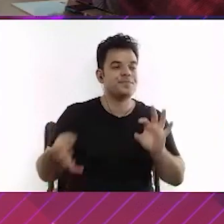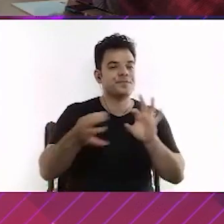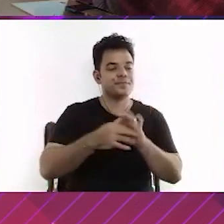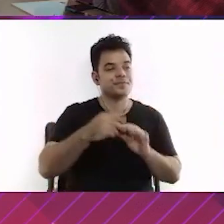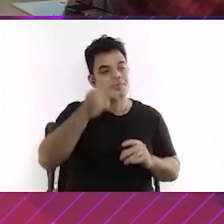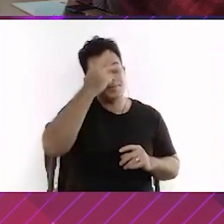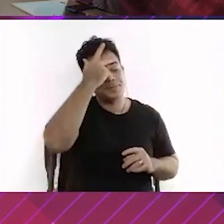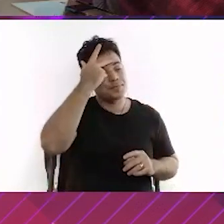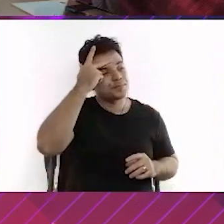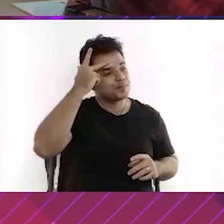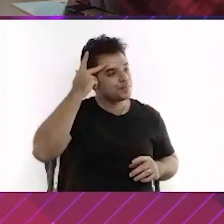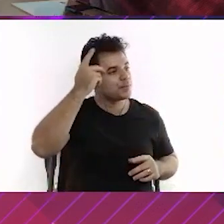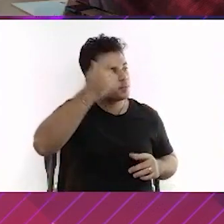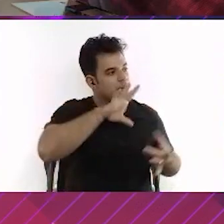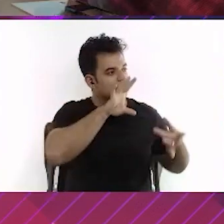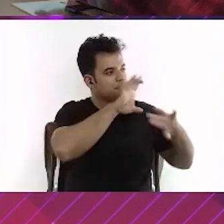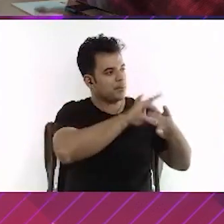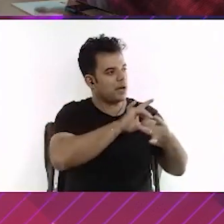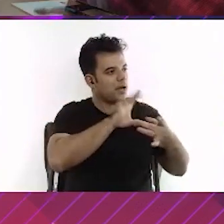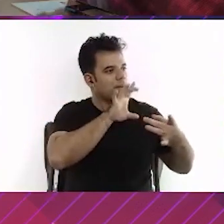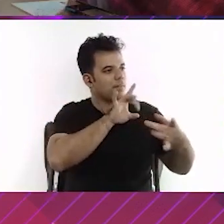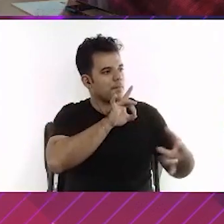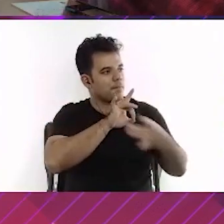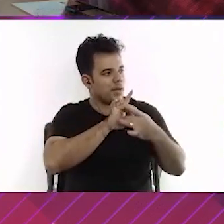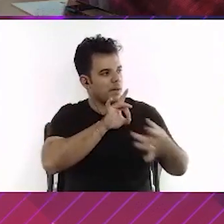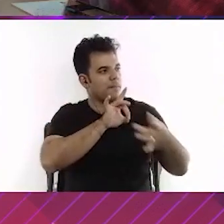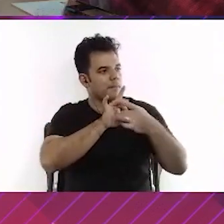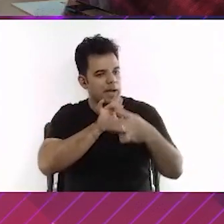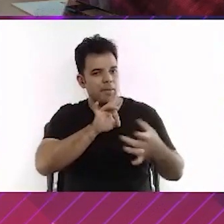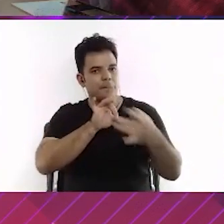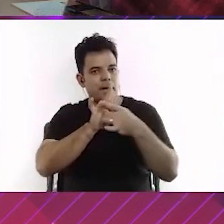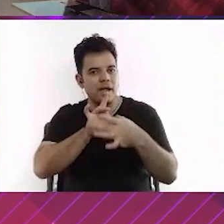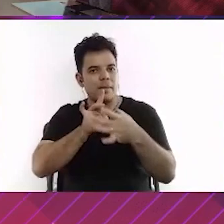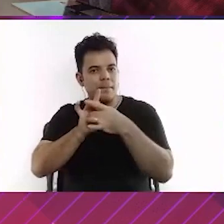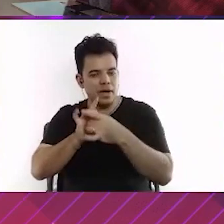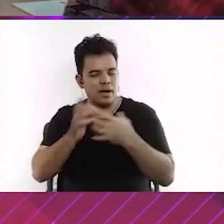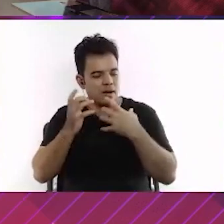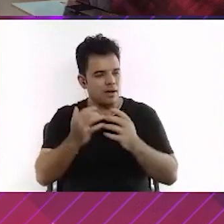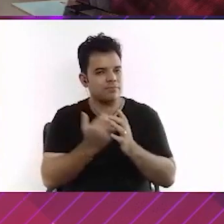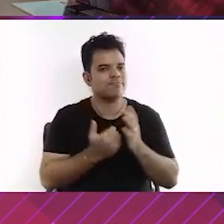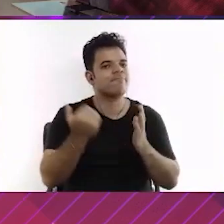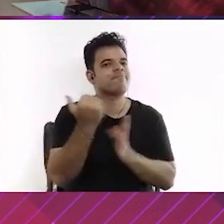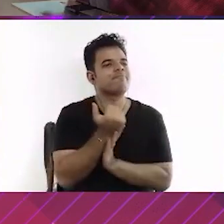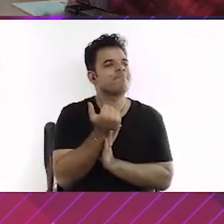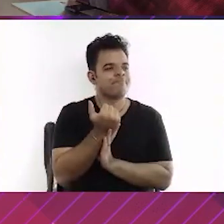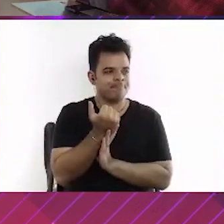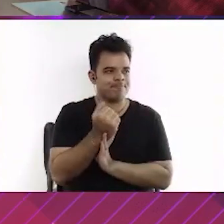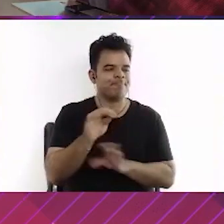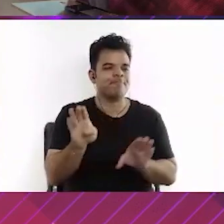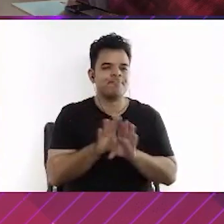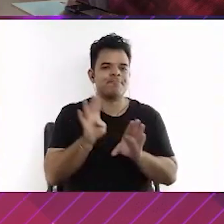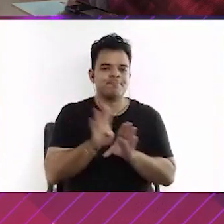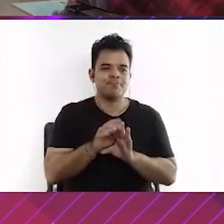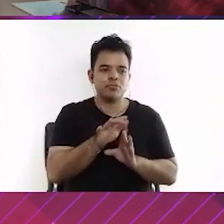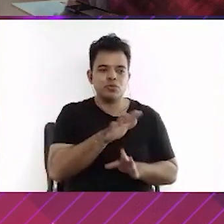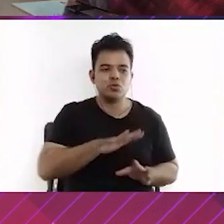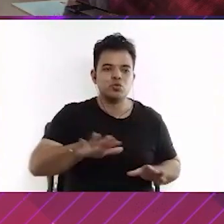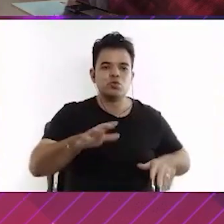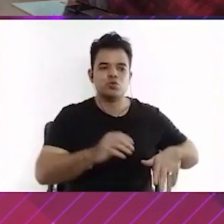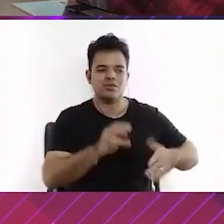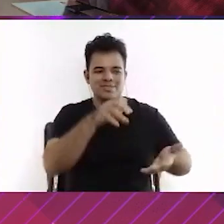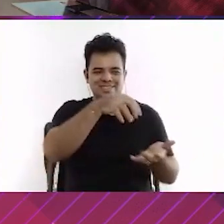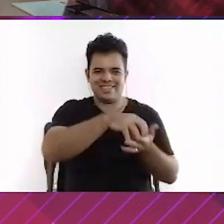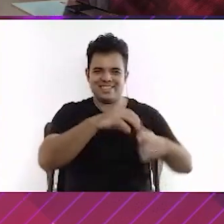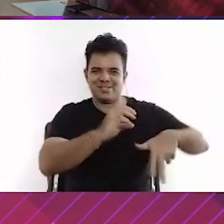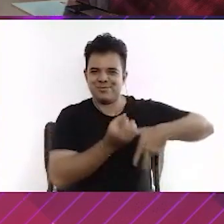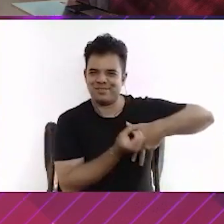pessoas para transmitir um pouco dessa mensagem. Conectar com mais centrais de transplantes de todo o